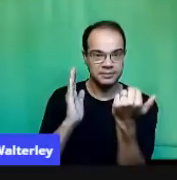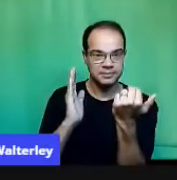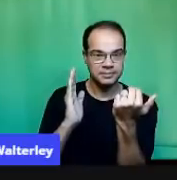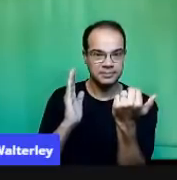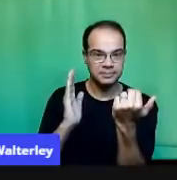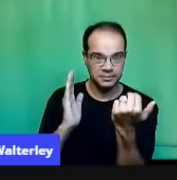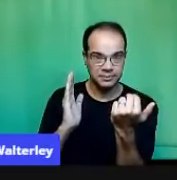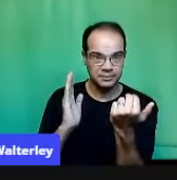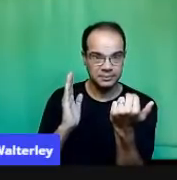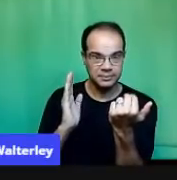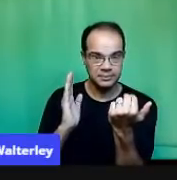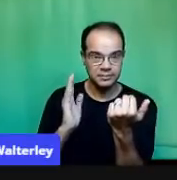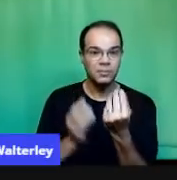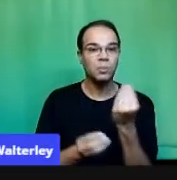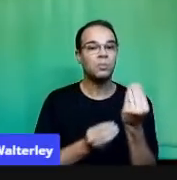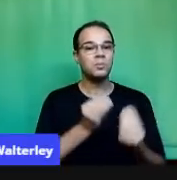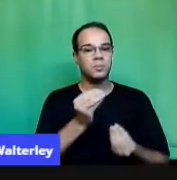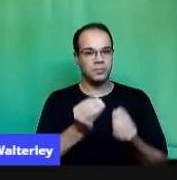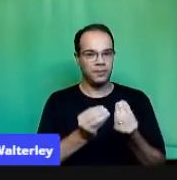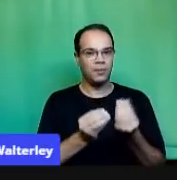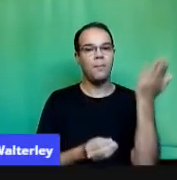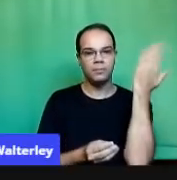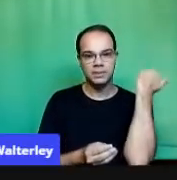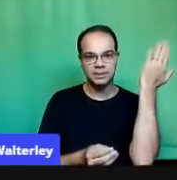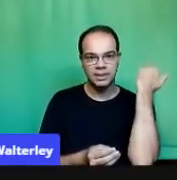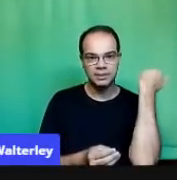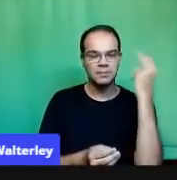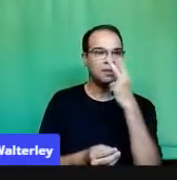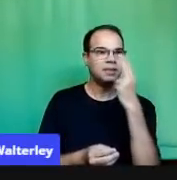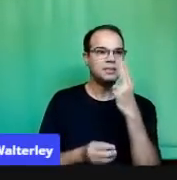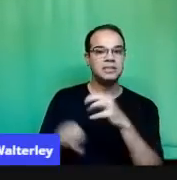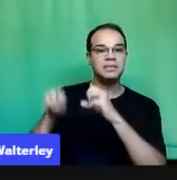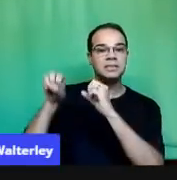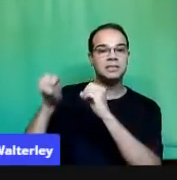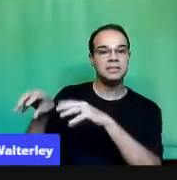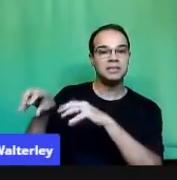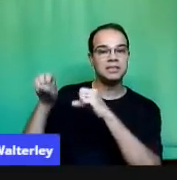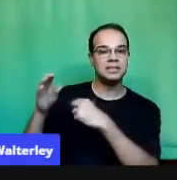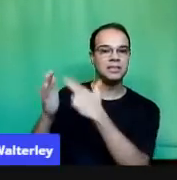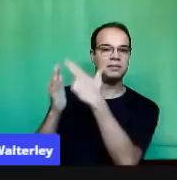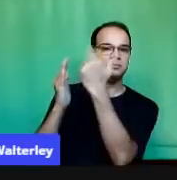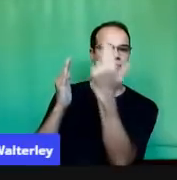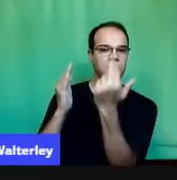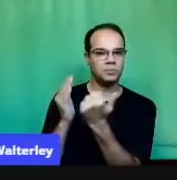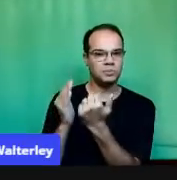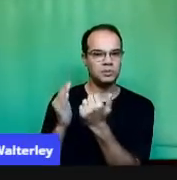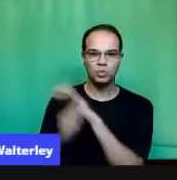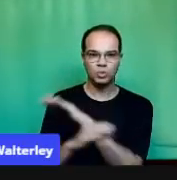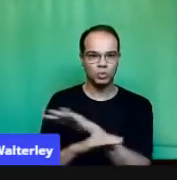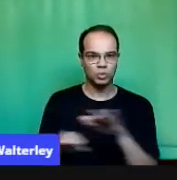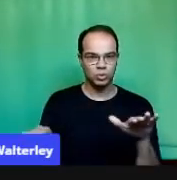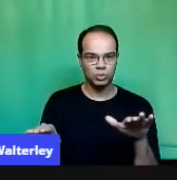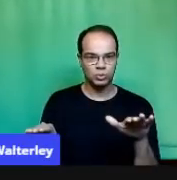como educação artística na educação, e ela vinha a serviço de